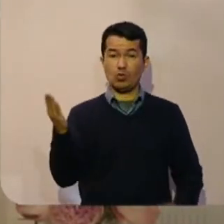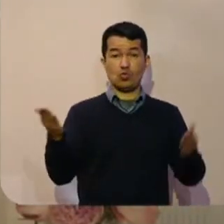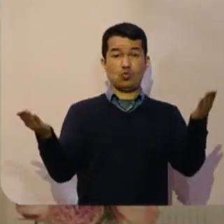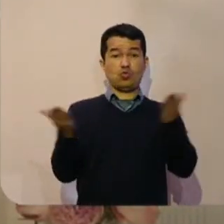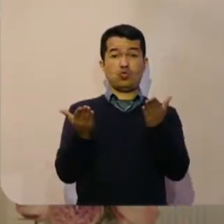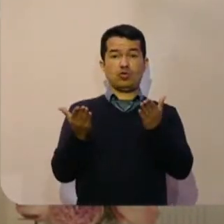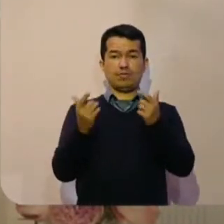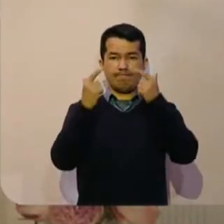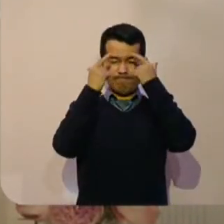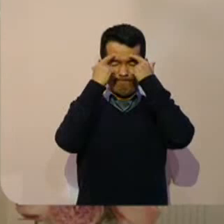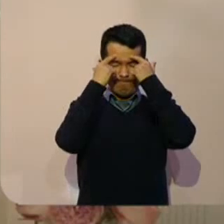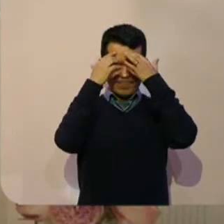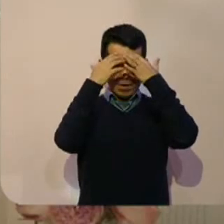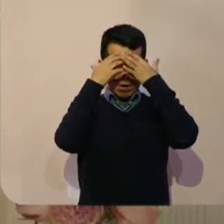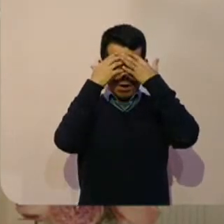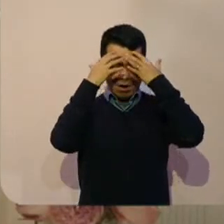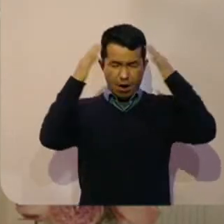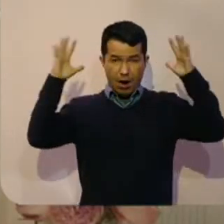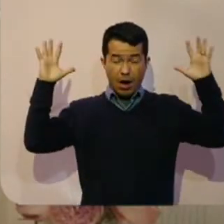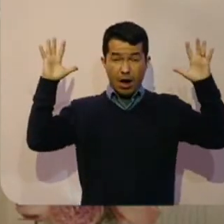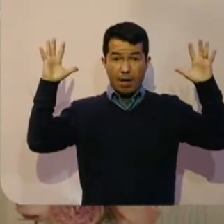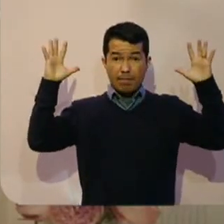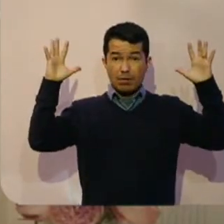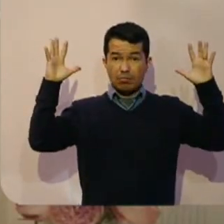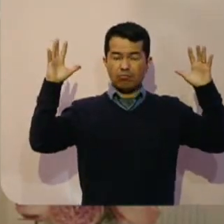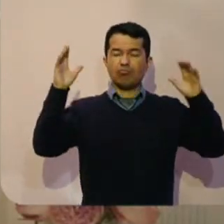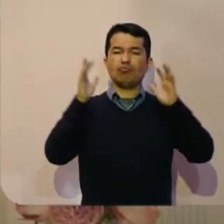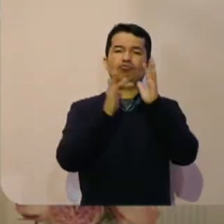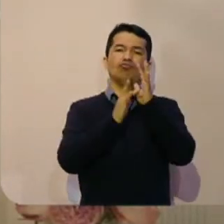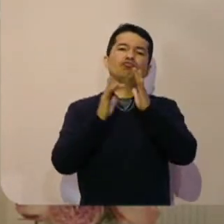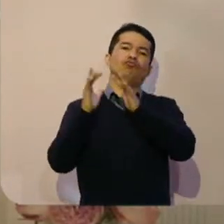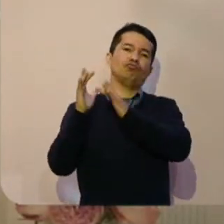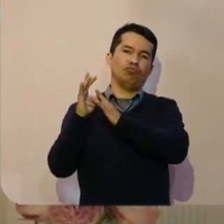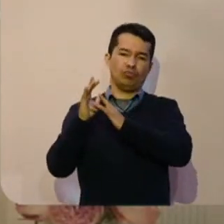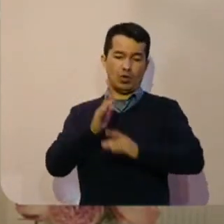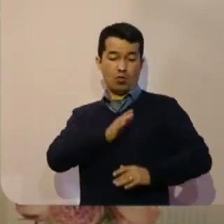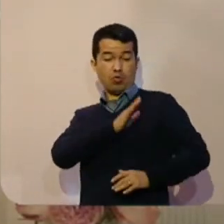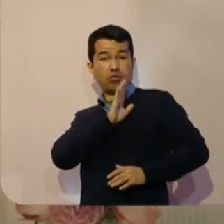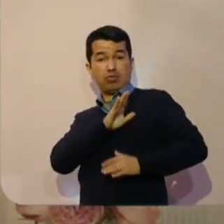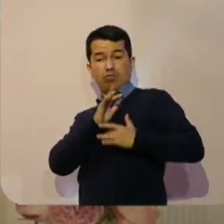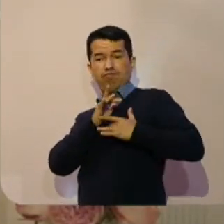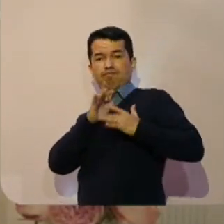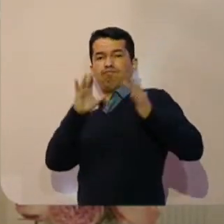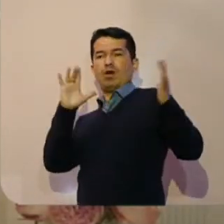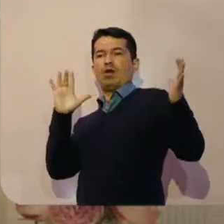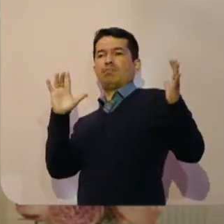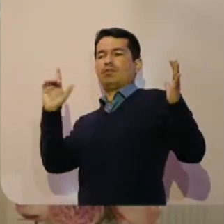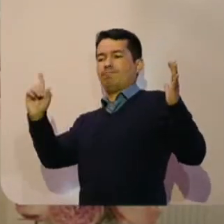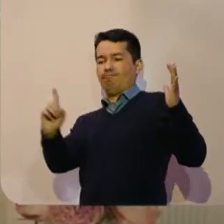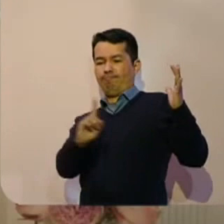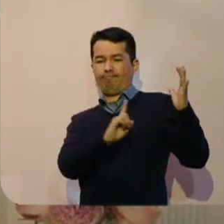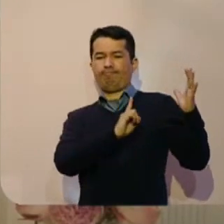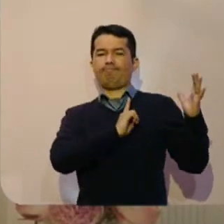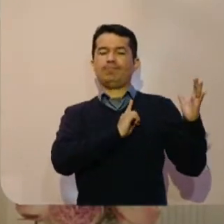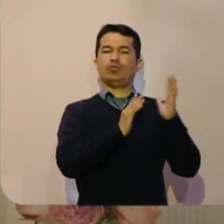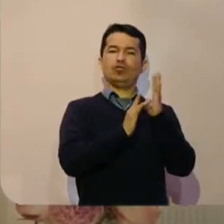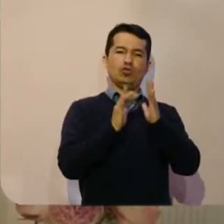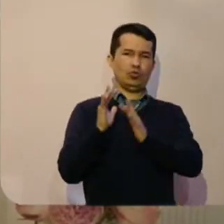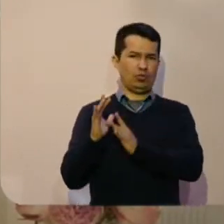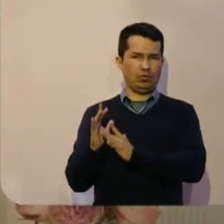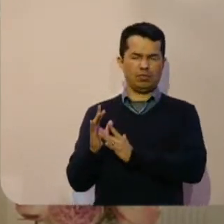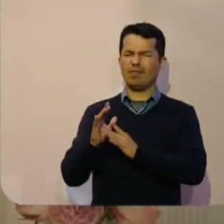Jesus como o Senhor da sua vida. Às vezes a gente crê em